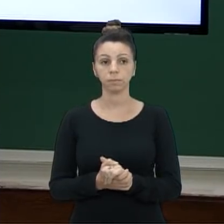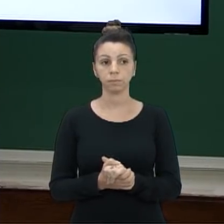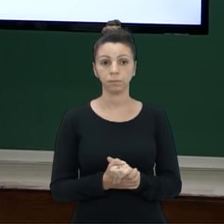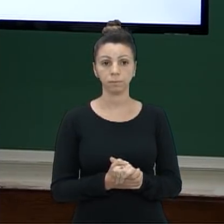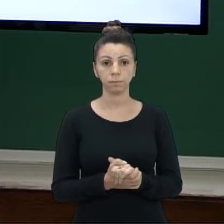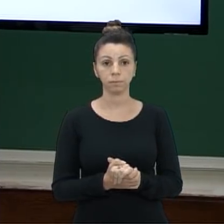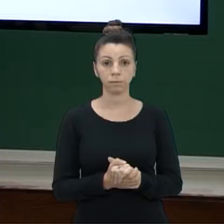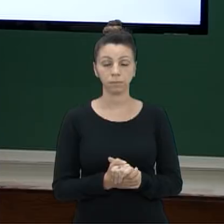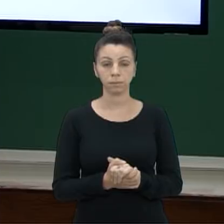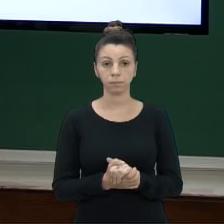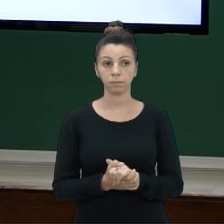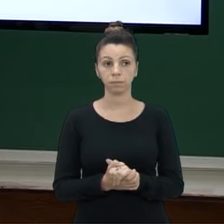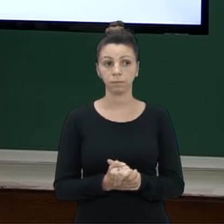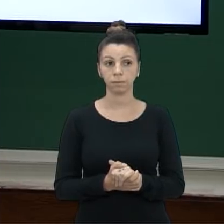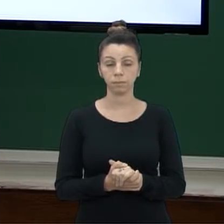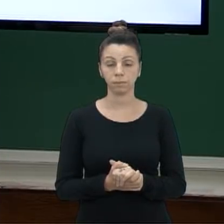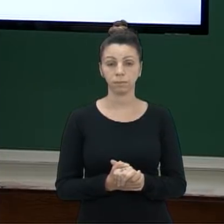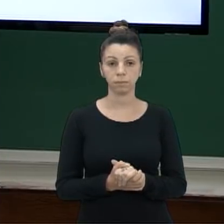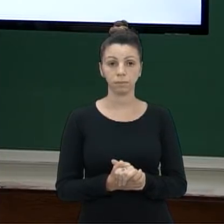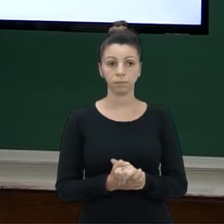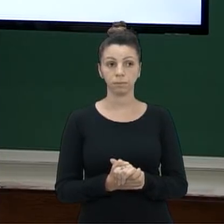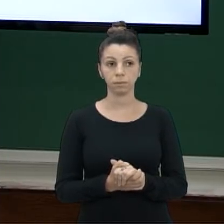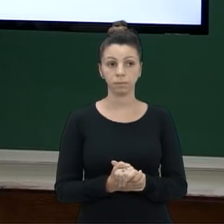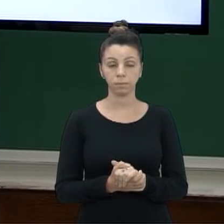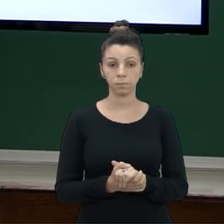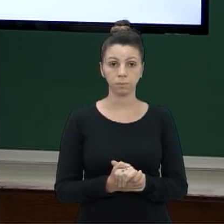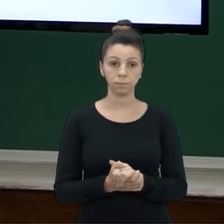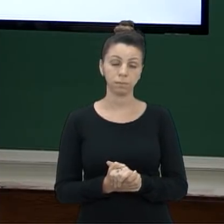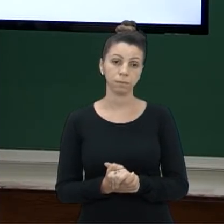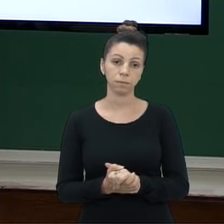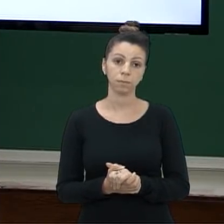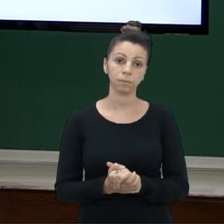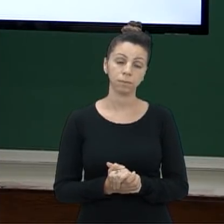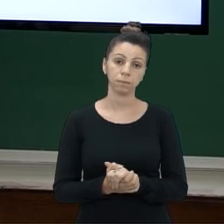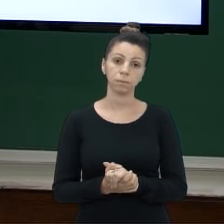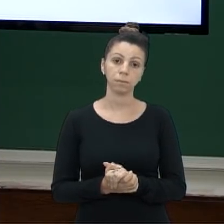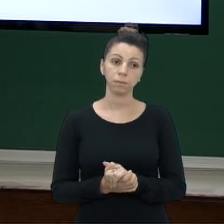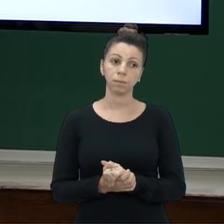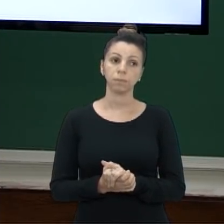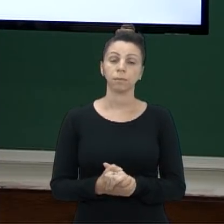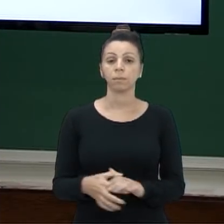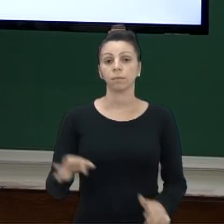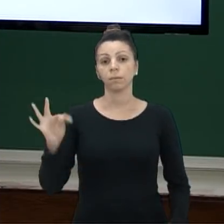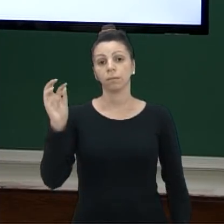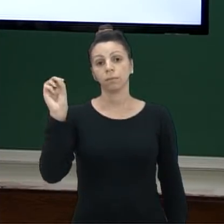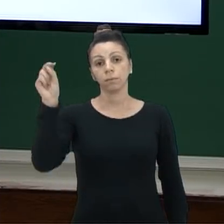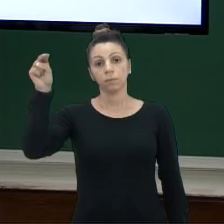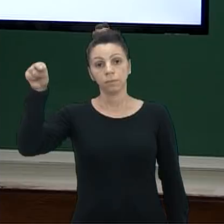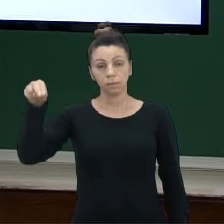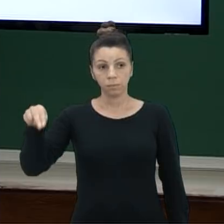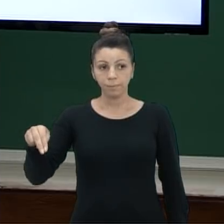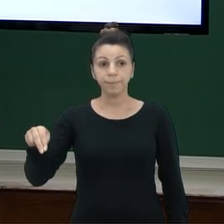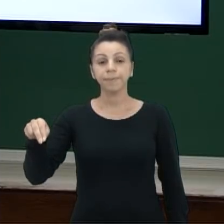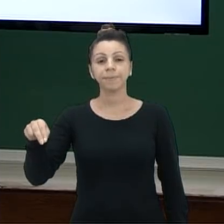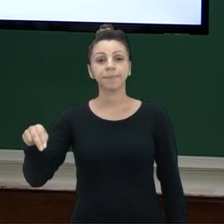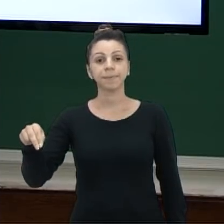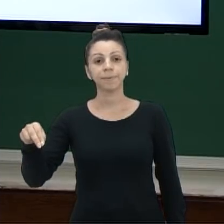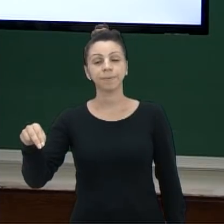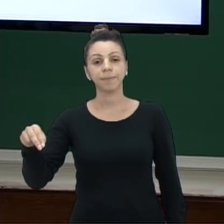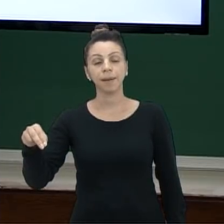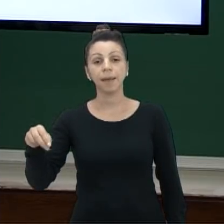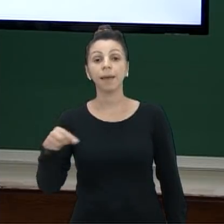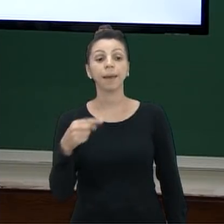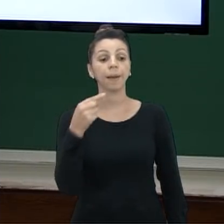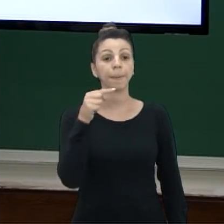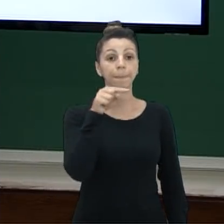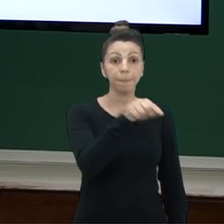que 5 toneladas era 1000 vezes 5 quilos. Porque o quilo, a gente trabalhou na última